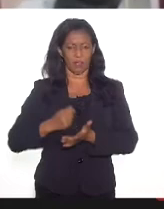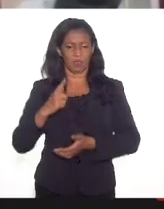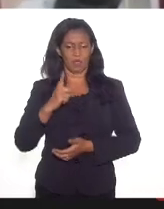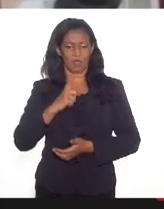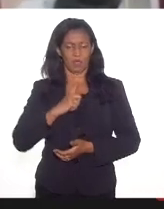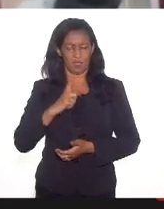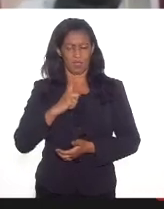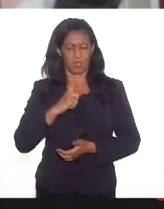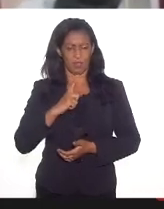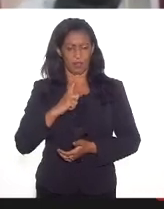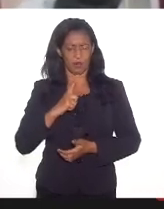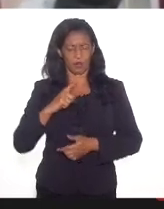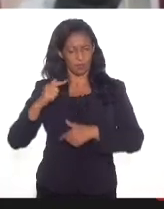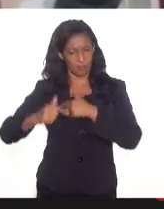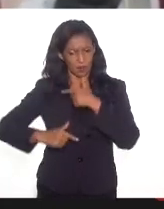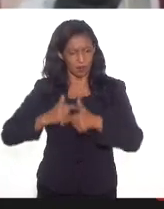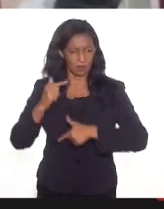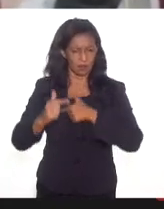usar para que